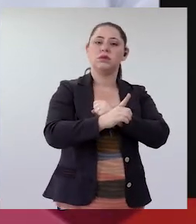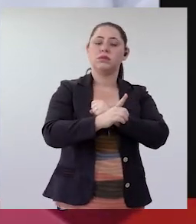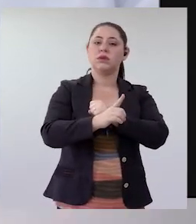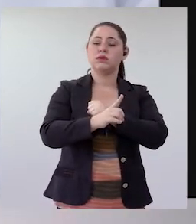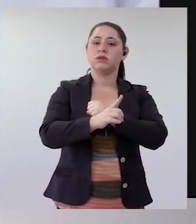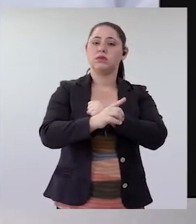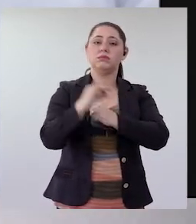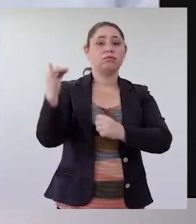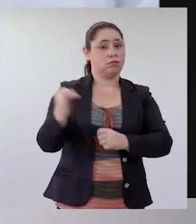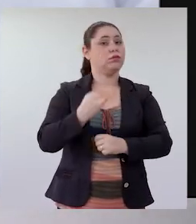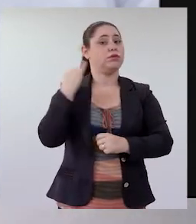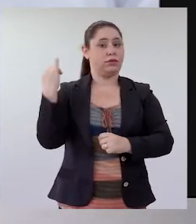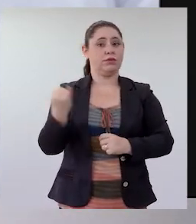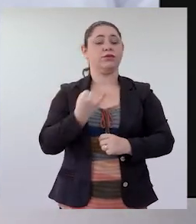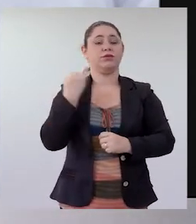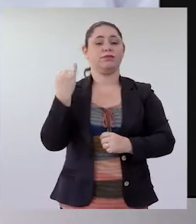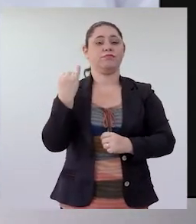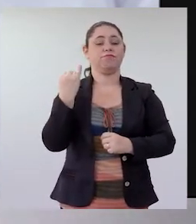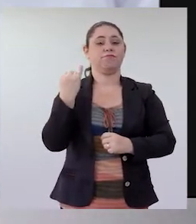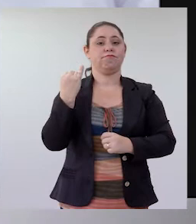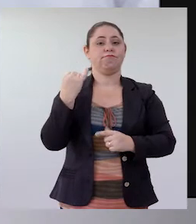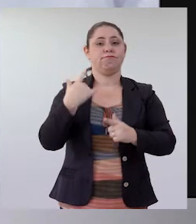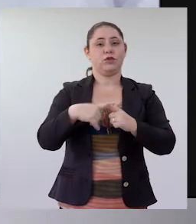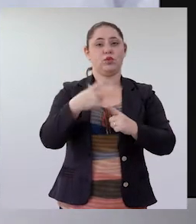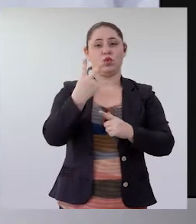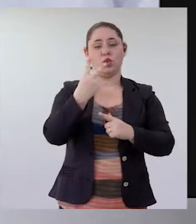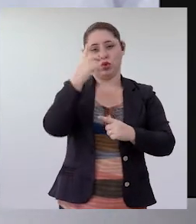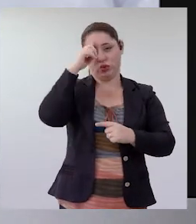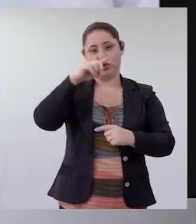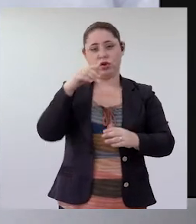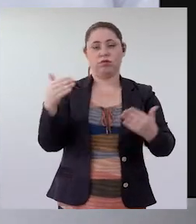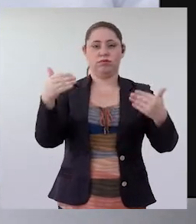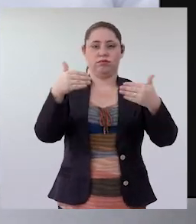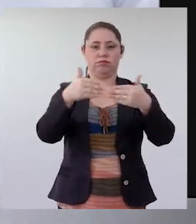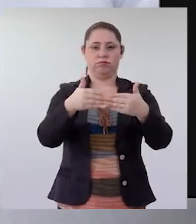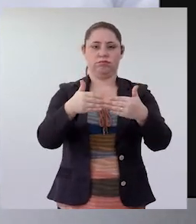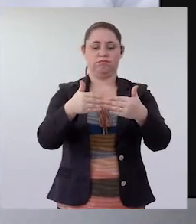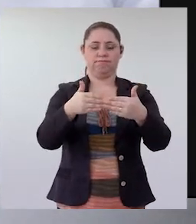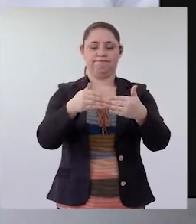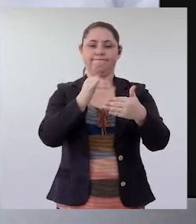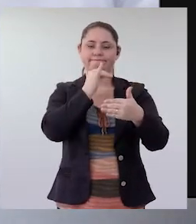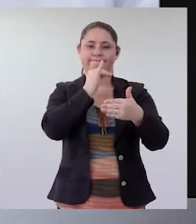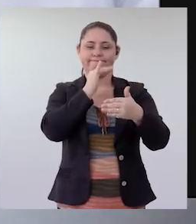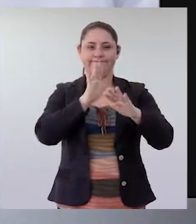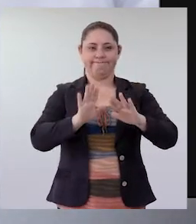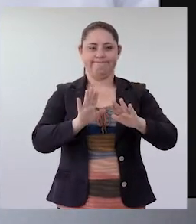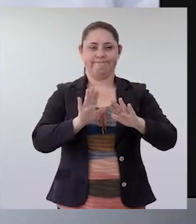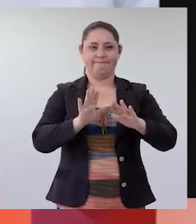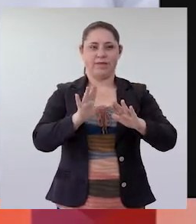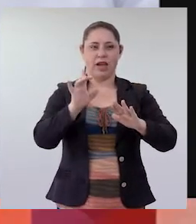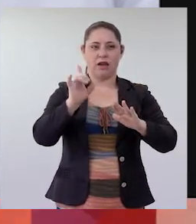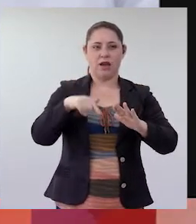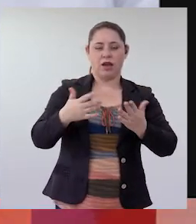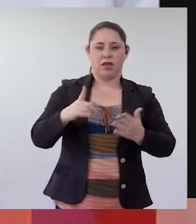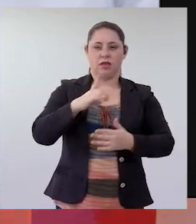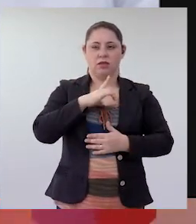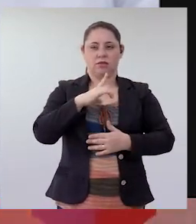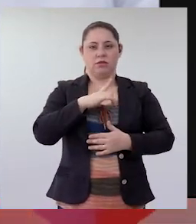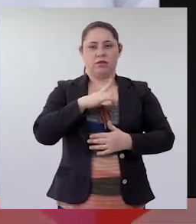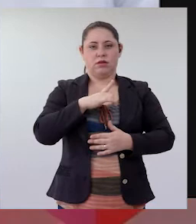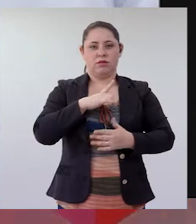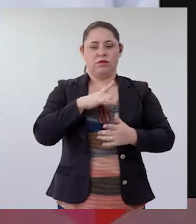serviço essencial, porque nesses 2 dias que a gente ficou fechado, por exemplo, né, a gente